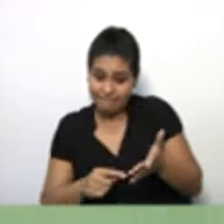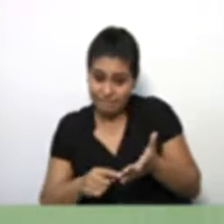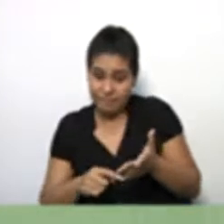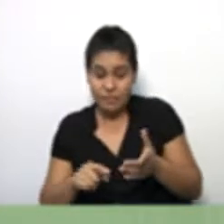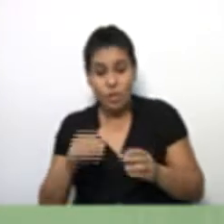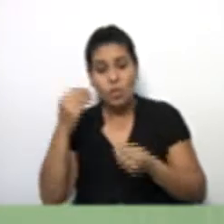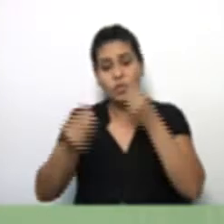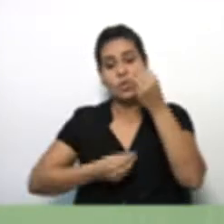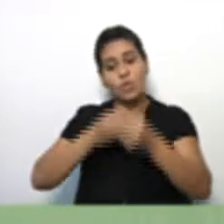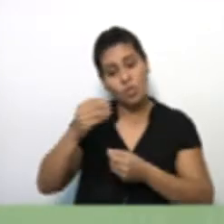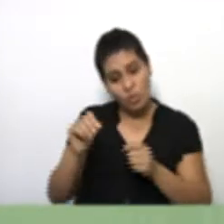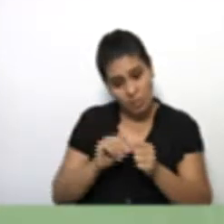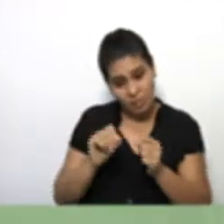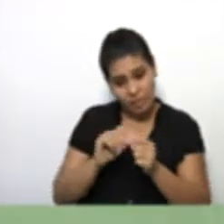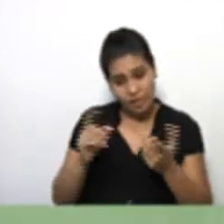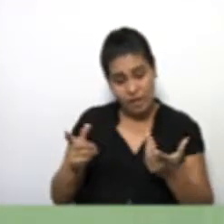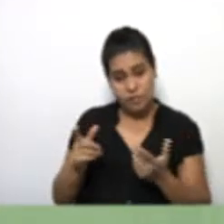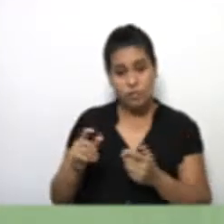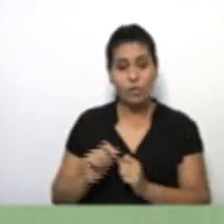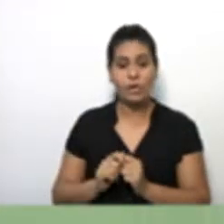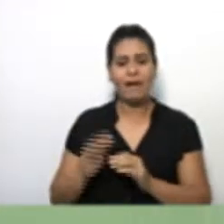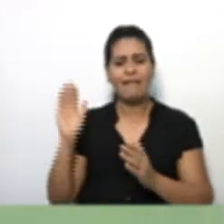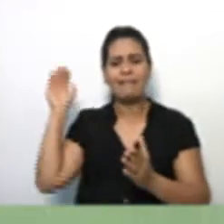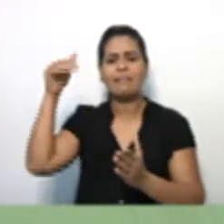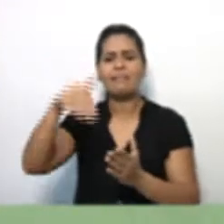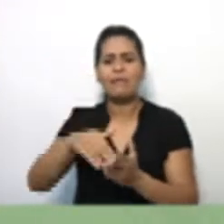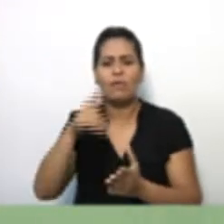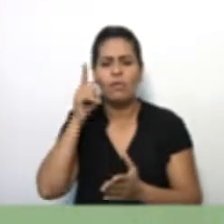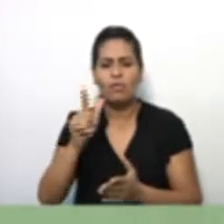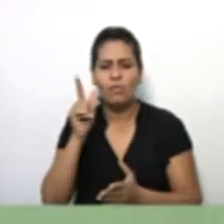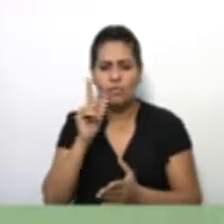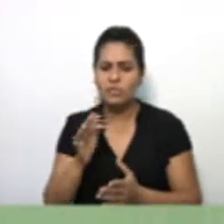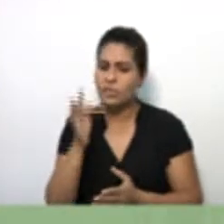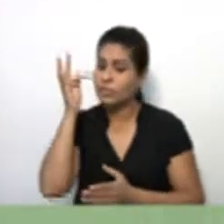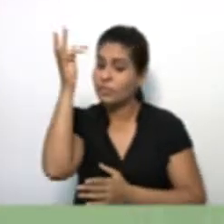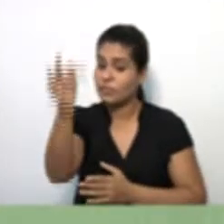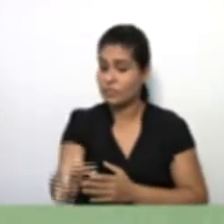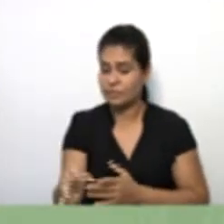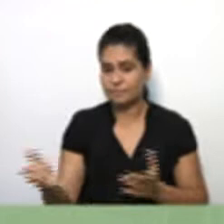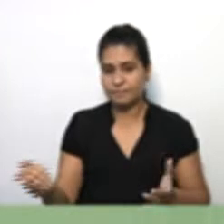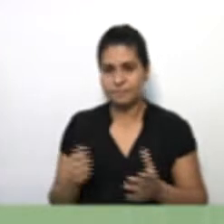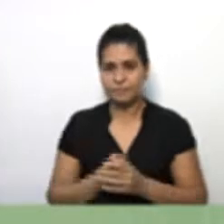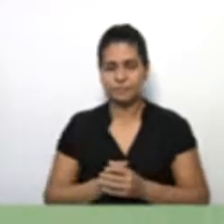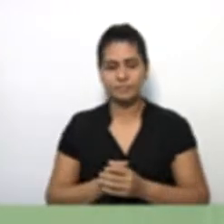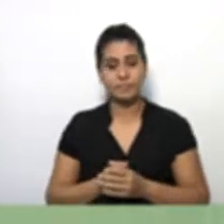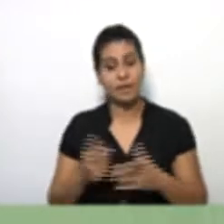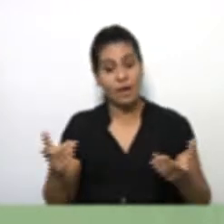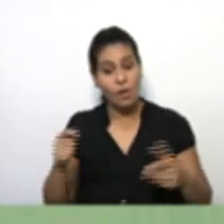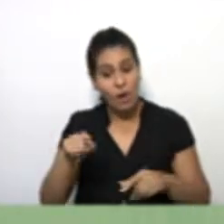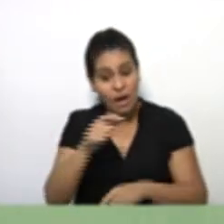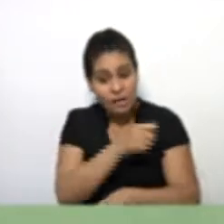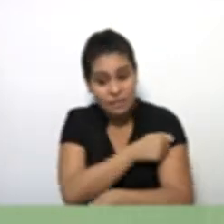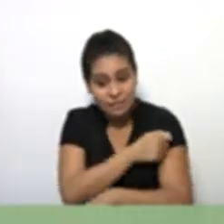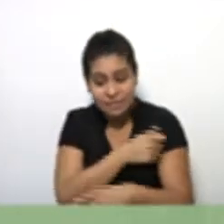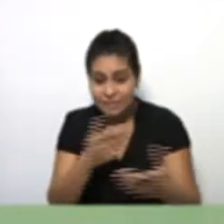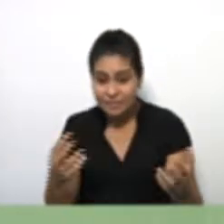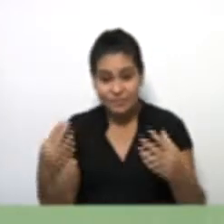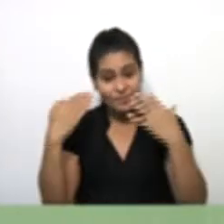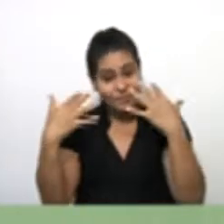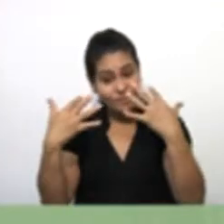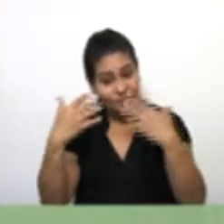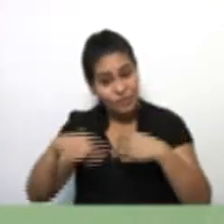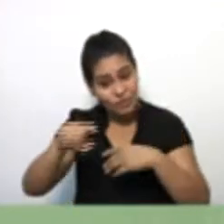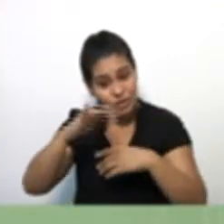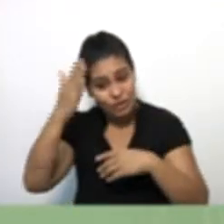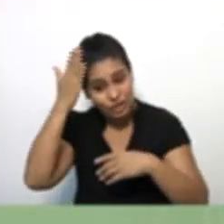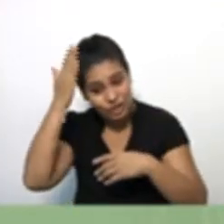a forma como será feito, né? Alcançando um resultado futuro. Meu querido, você aí